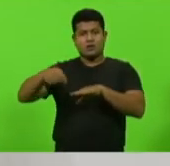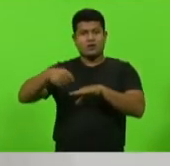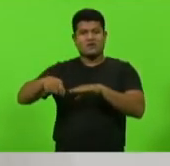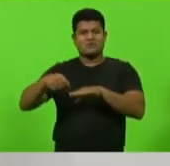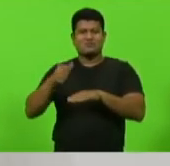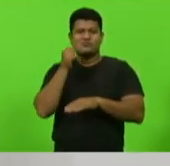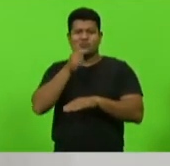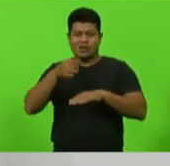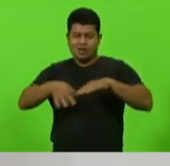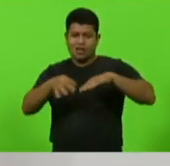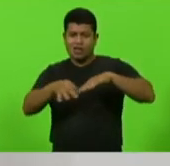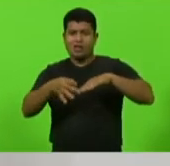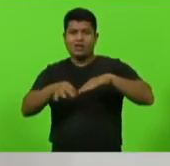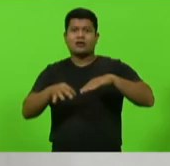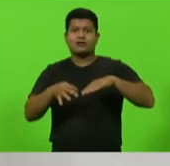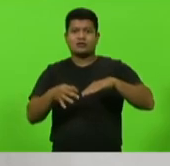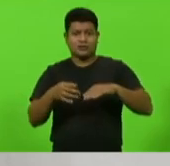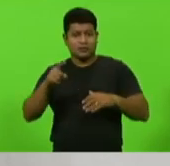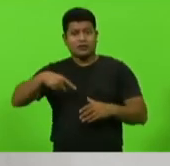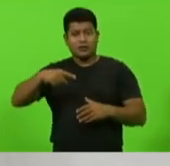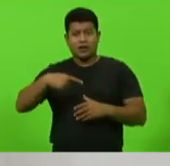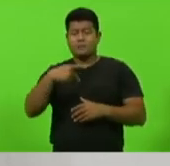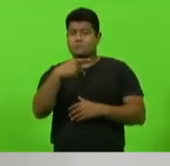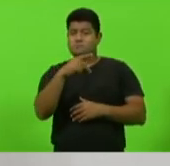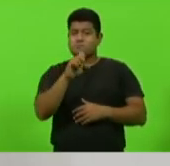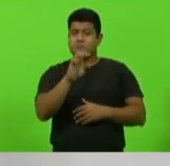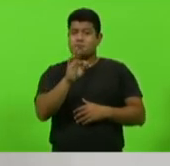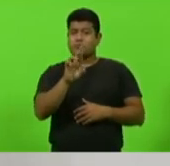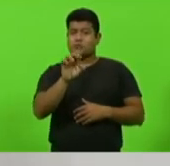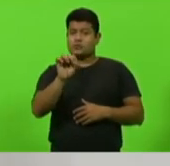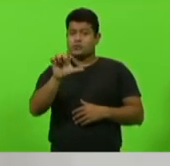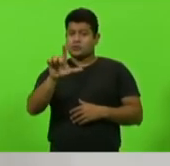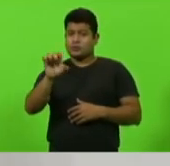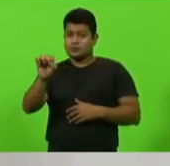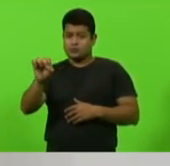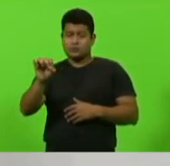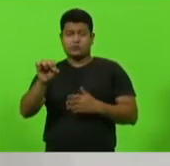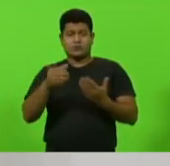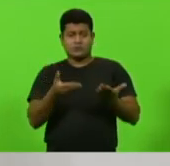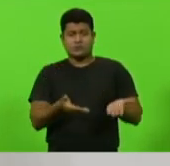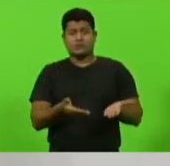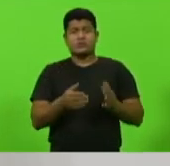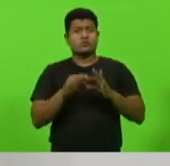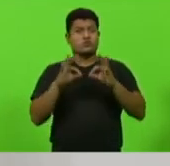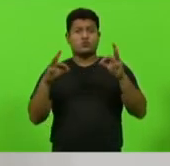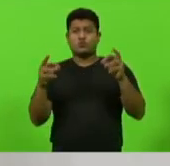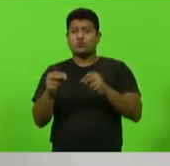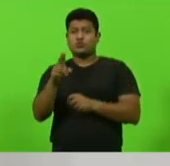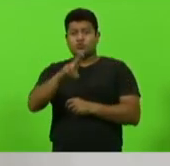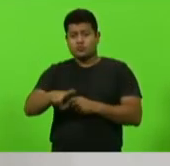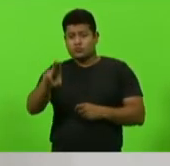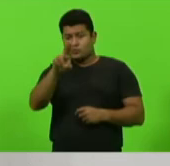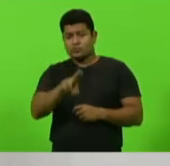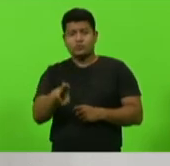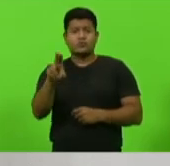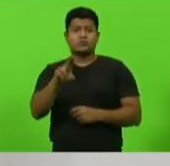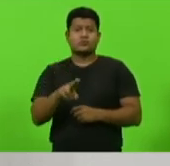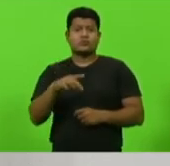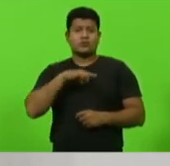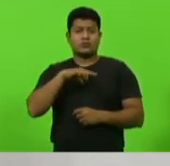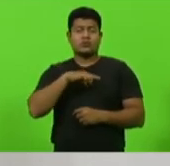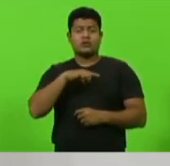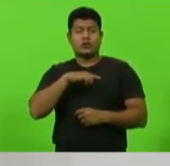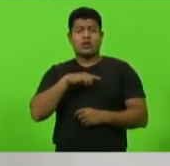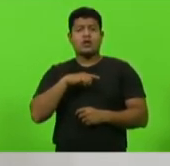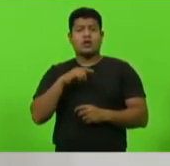petróleo. As tintas que a gente usa, caneta que a gente usa, tudo nisso tem derivado